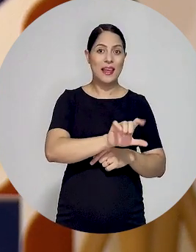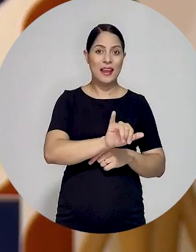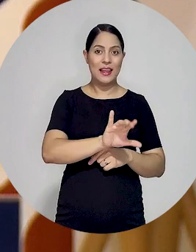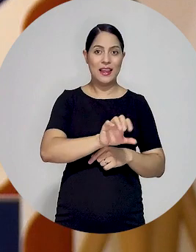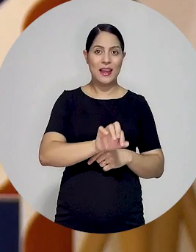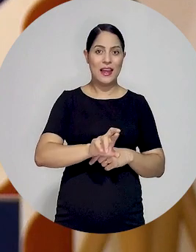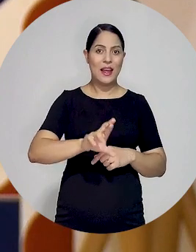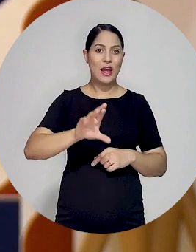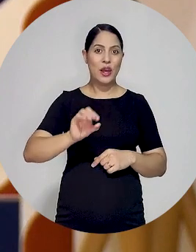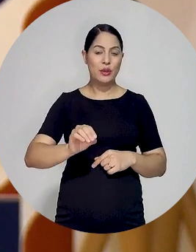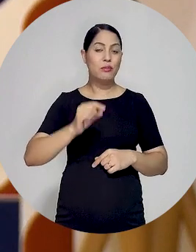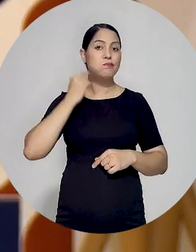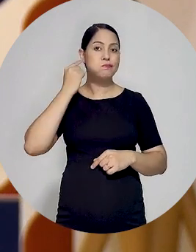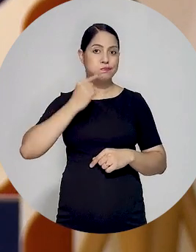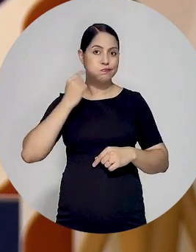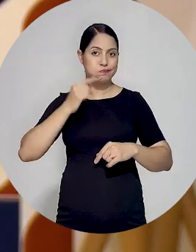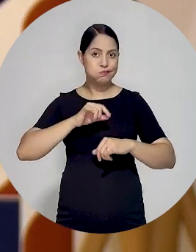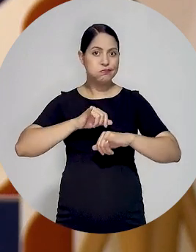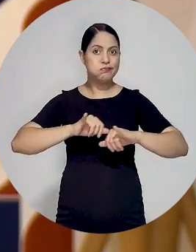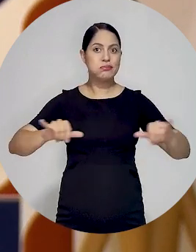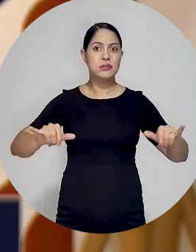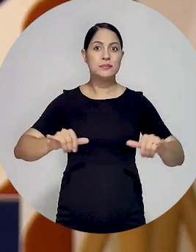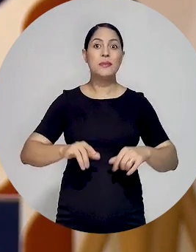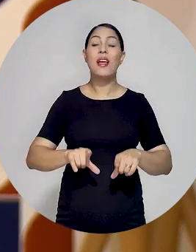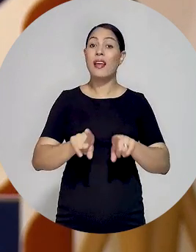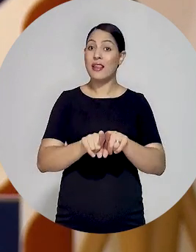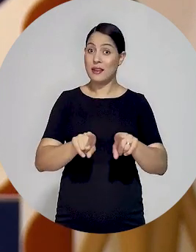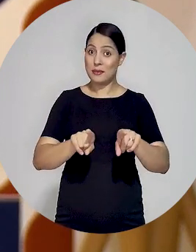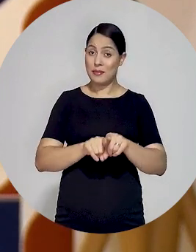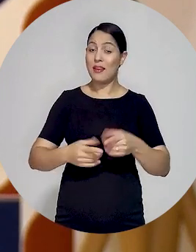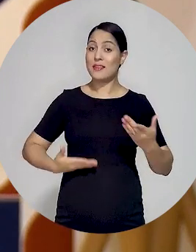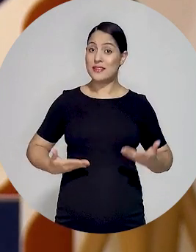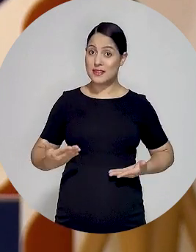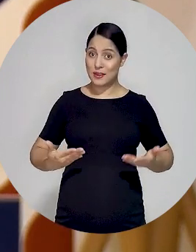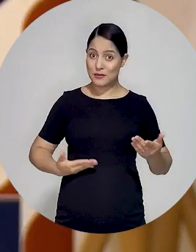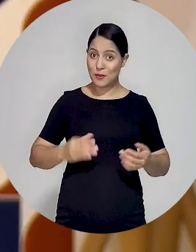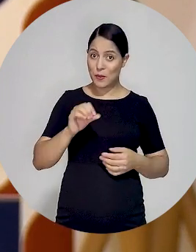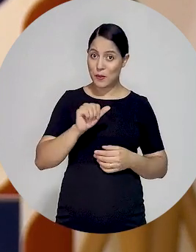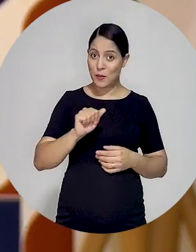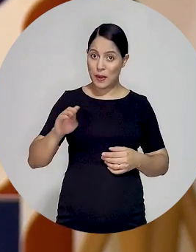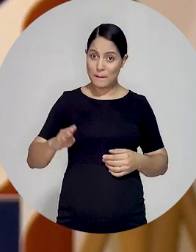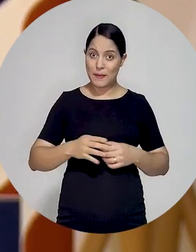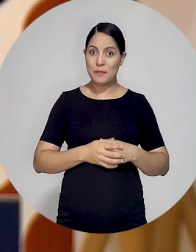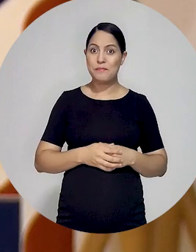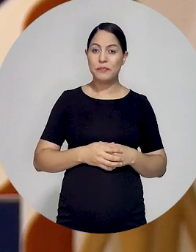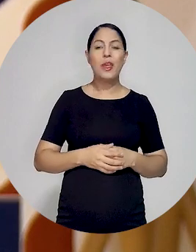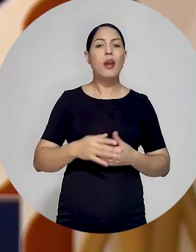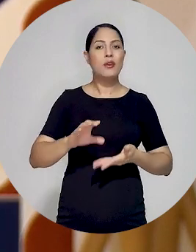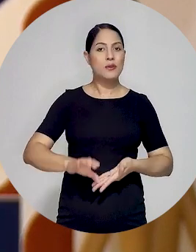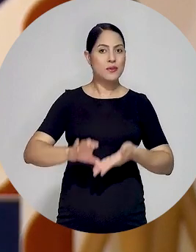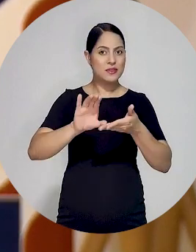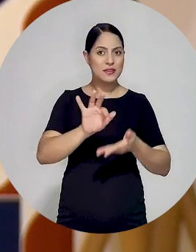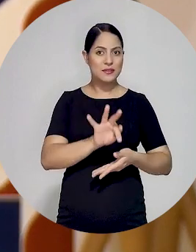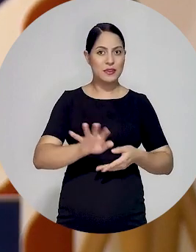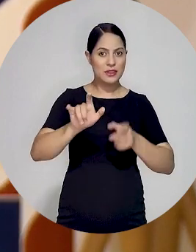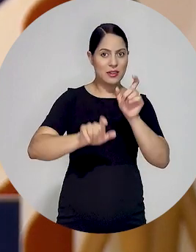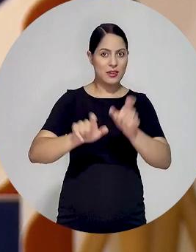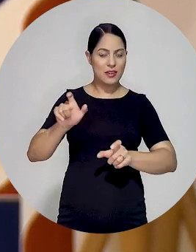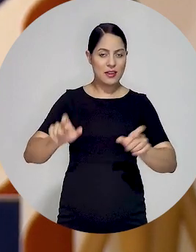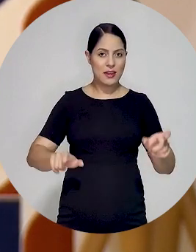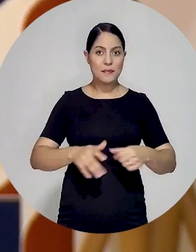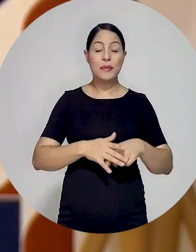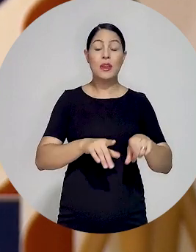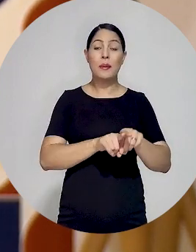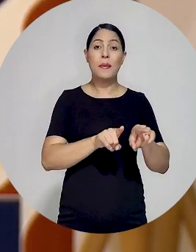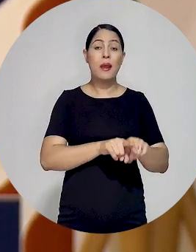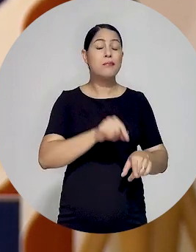à memória de funcionários do sistema OAB, conselheiros seccionais, federais, advogadas e advogados que